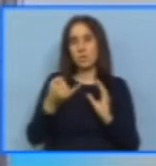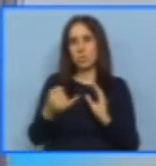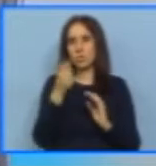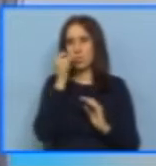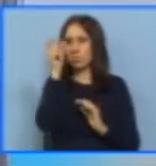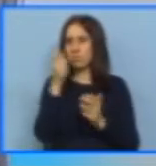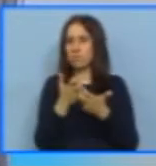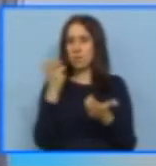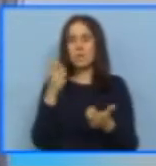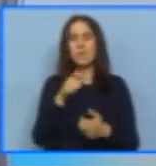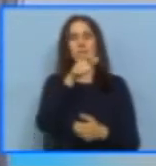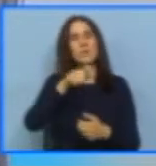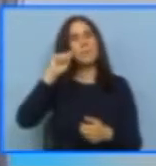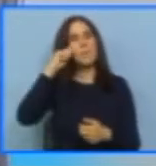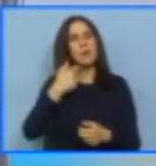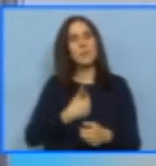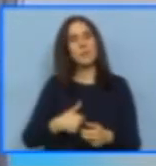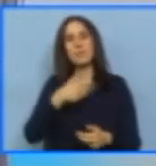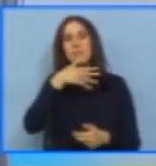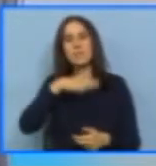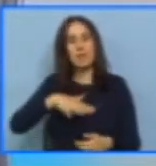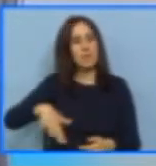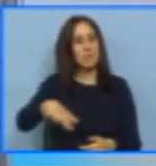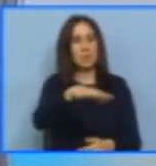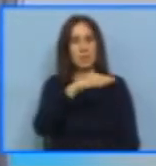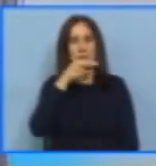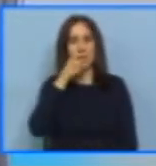o sangue dos mártires cristãos naquela terra